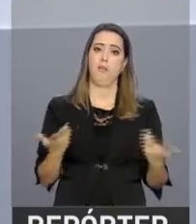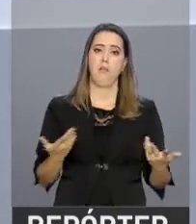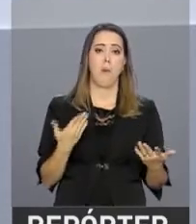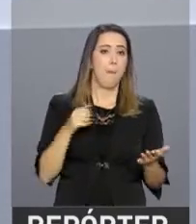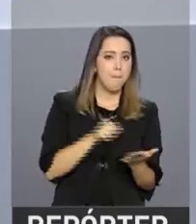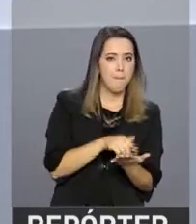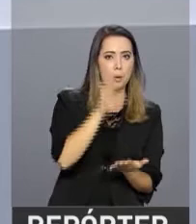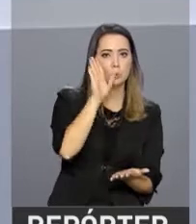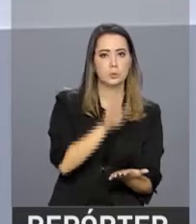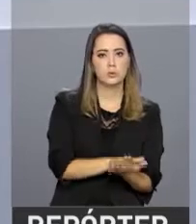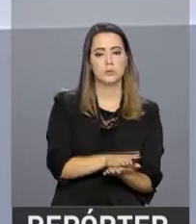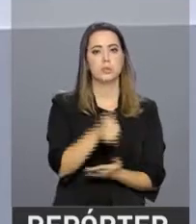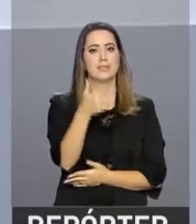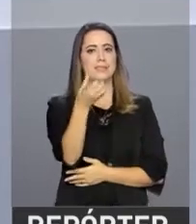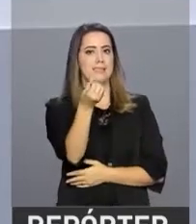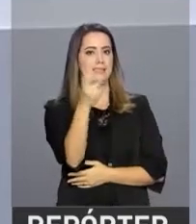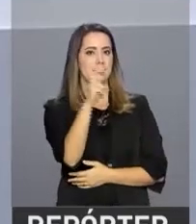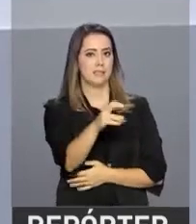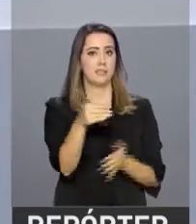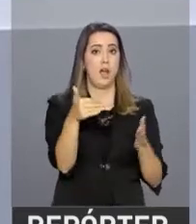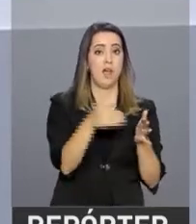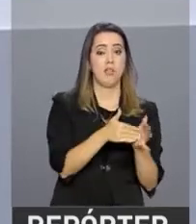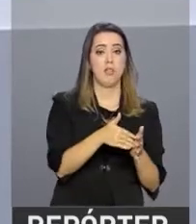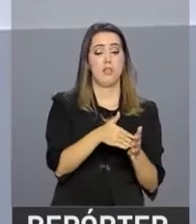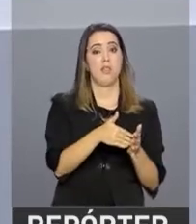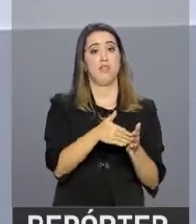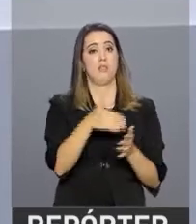sujeitos ao pagamento de multa mínima de